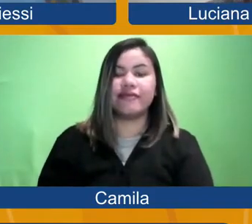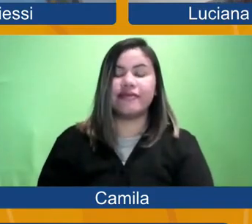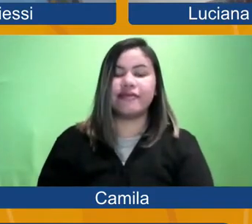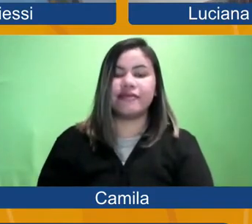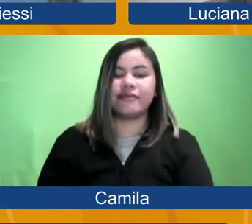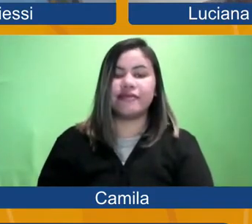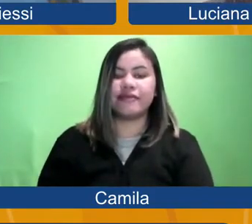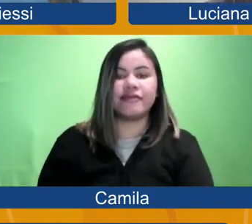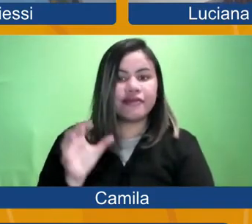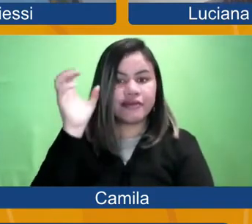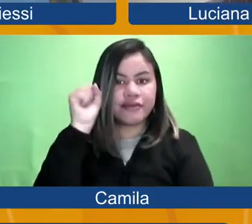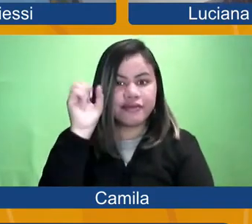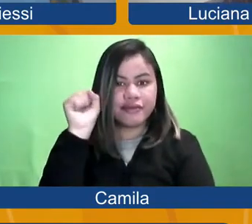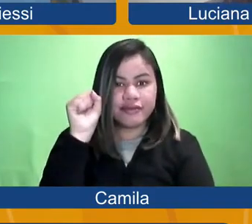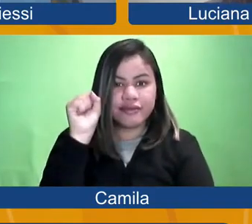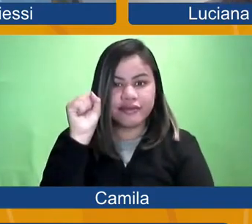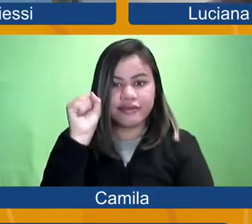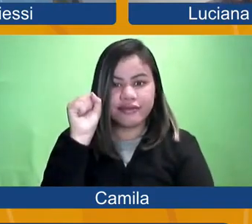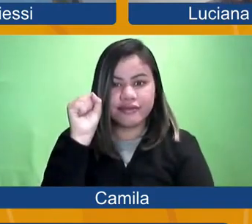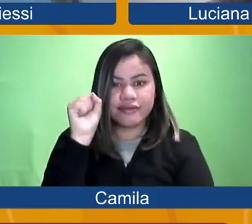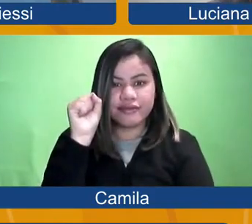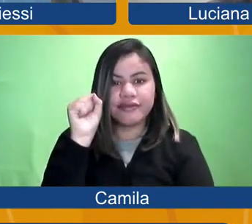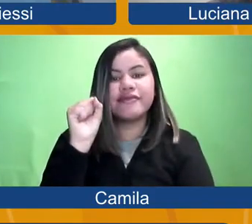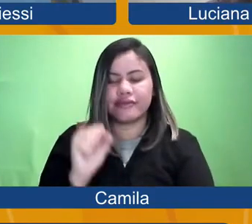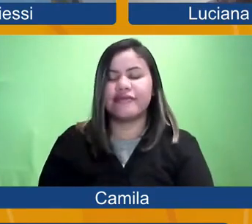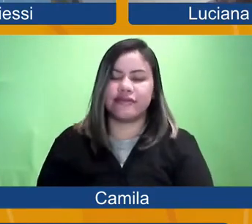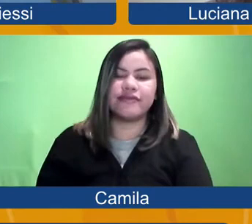Estão me ouvindo? Sim.